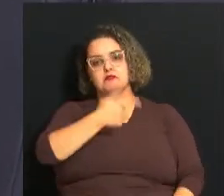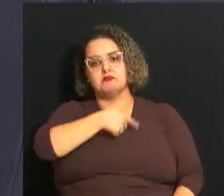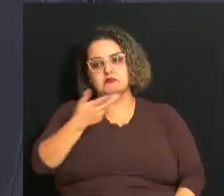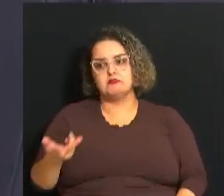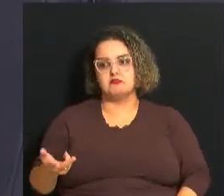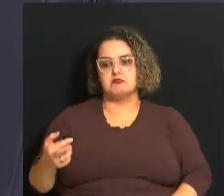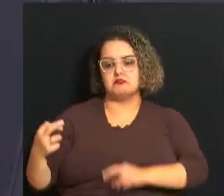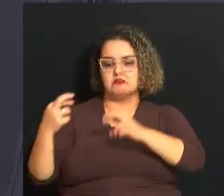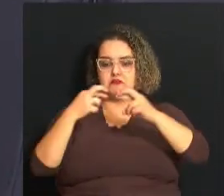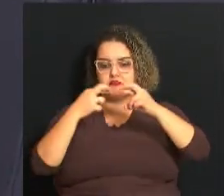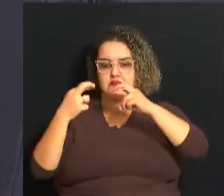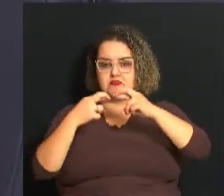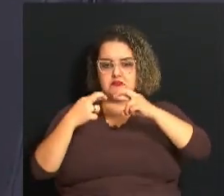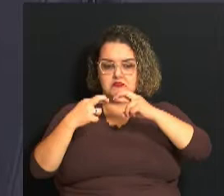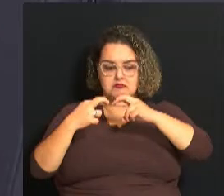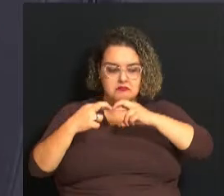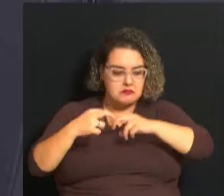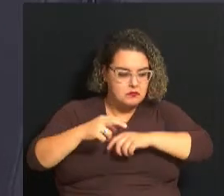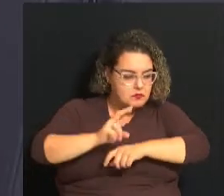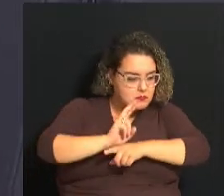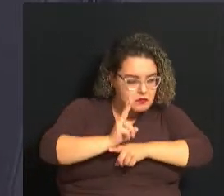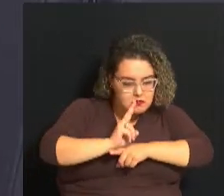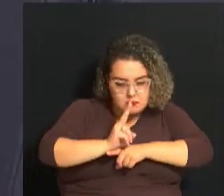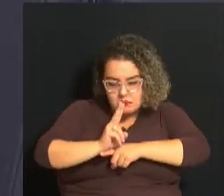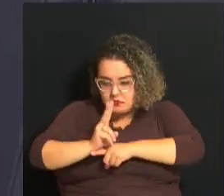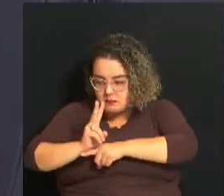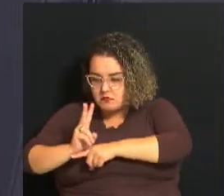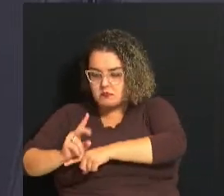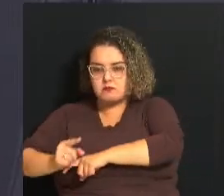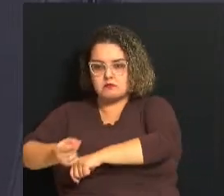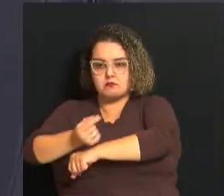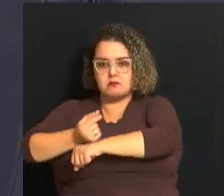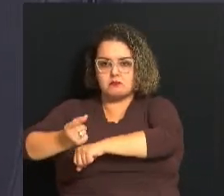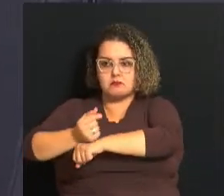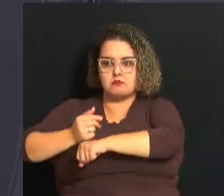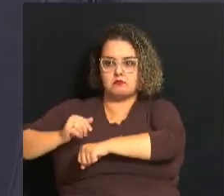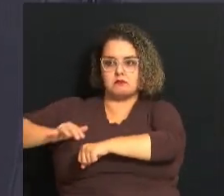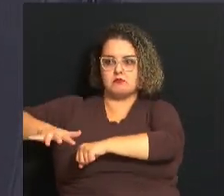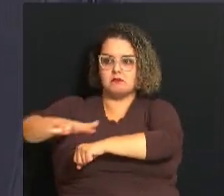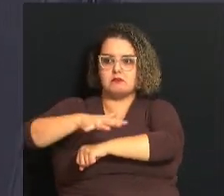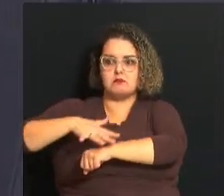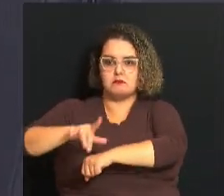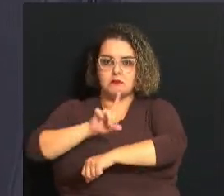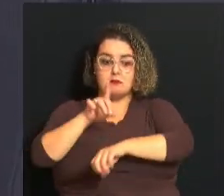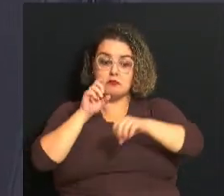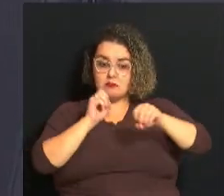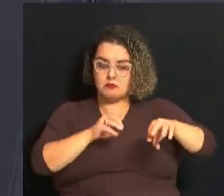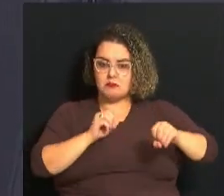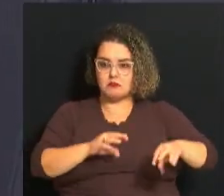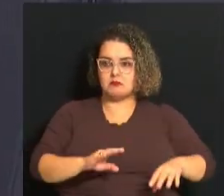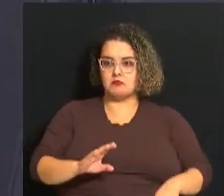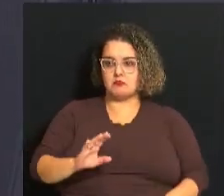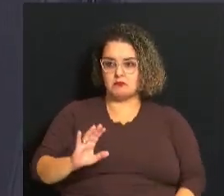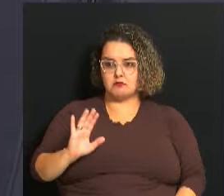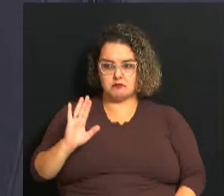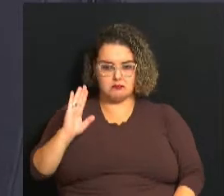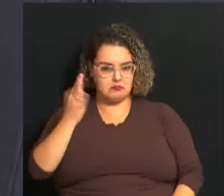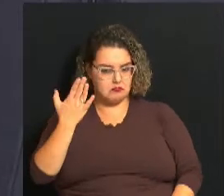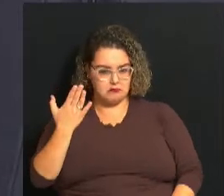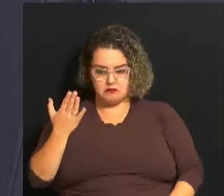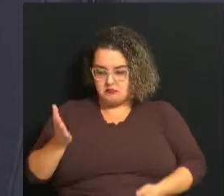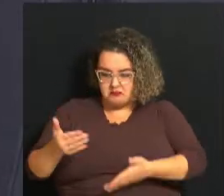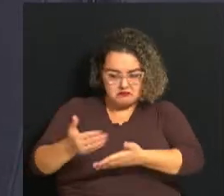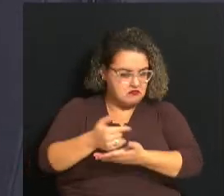fiscais e Guardiões do neoliberalismo do não ensinamento da farsa do acolhimento que não